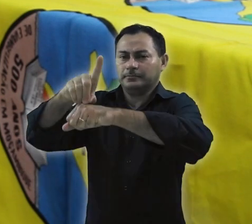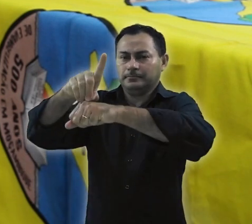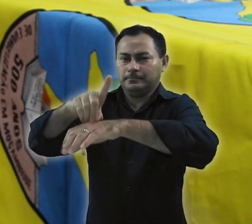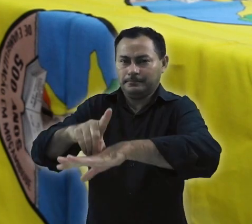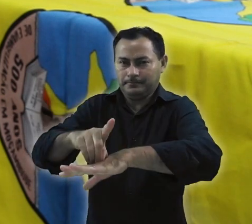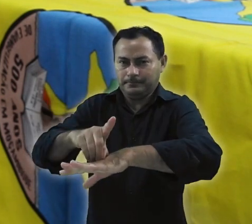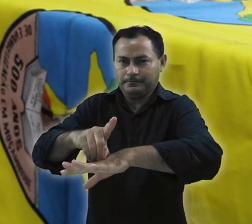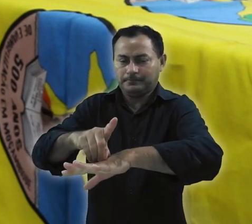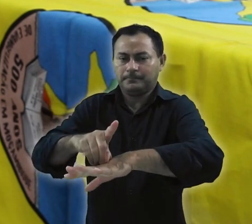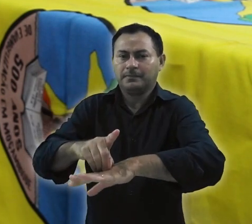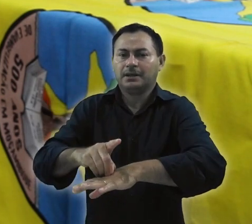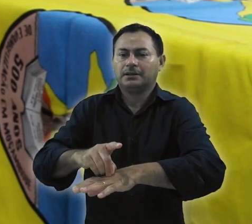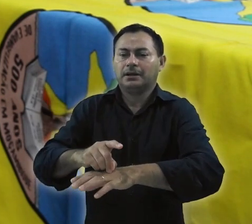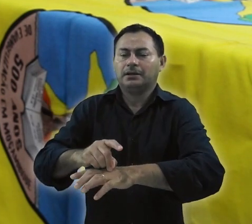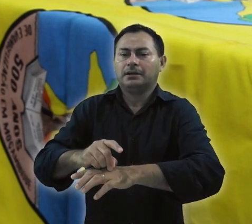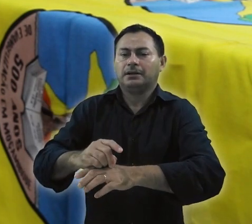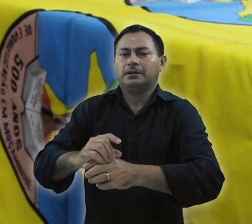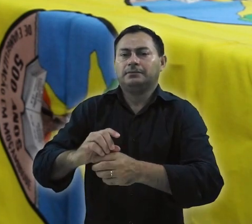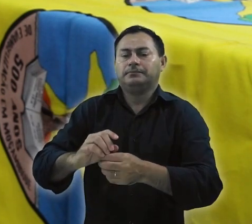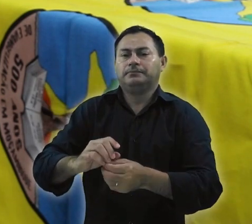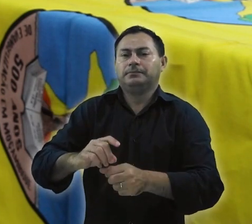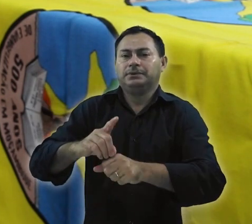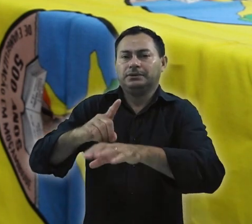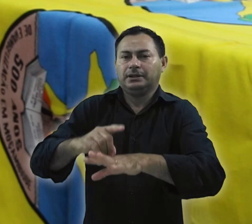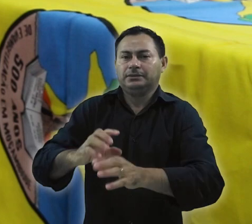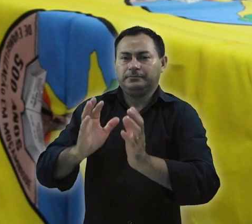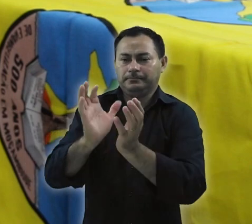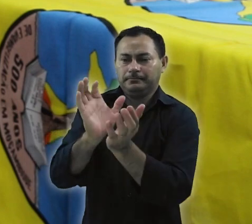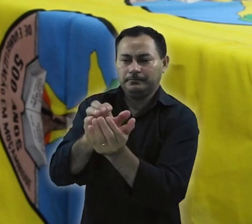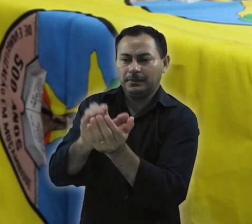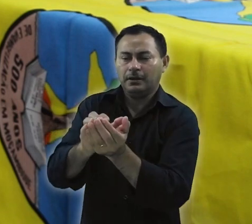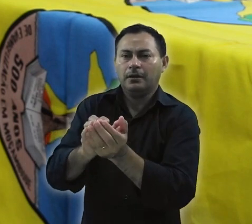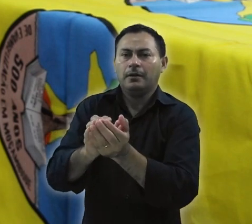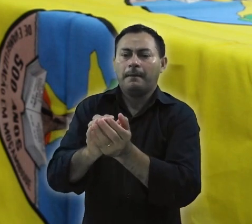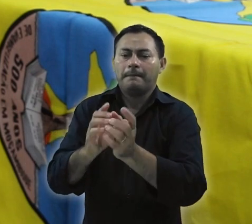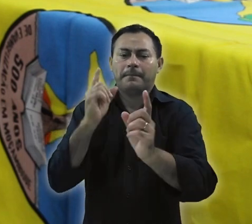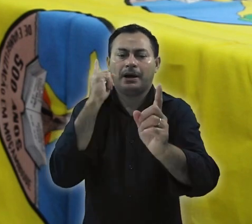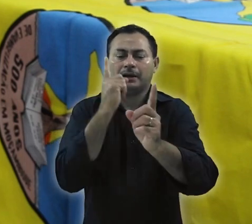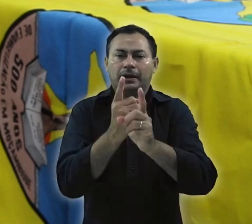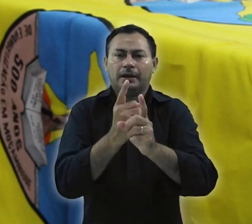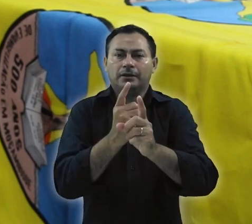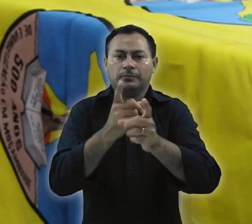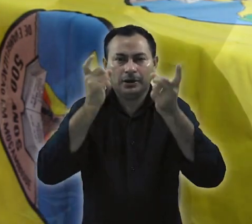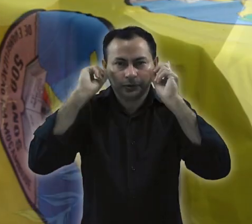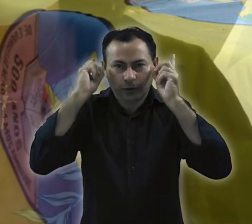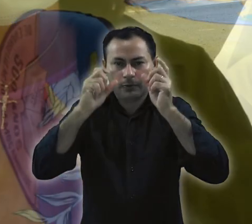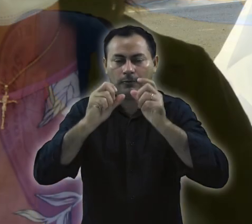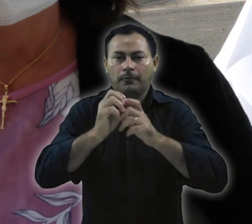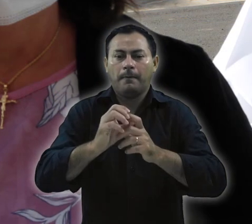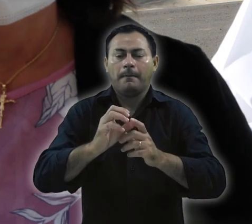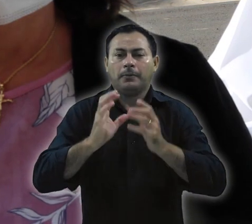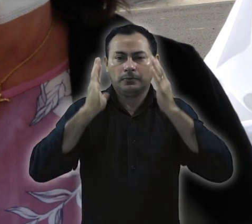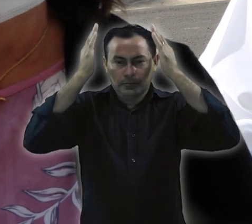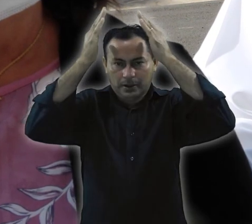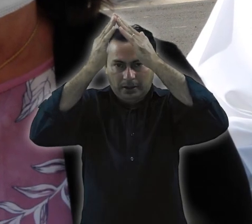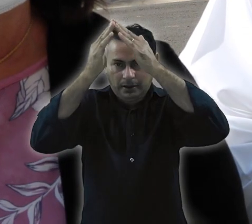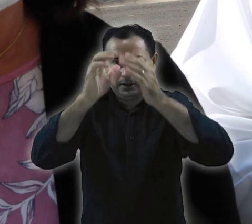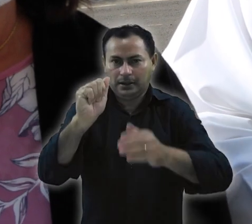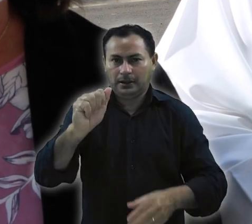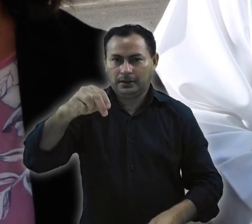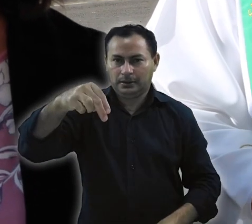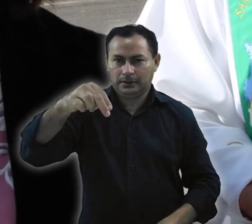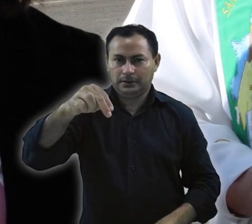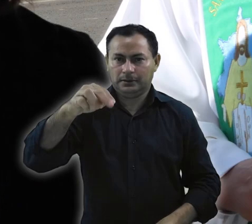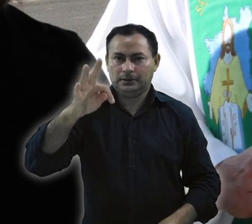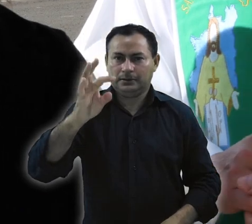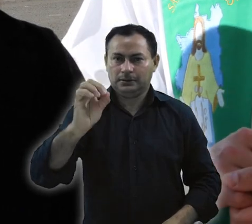diocese, Jacarezinho, e marquei uma audiência com Dom Antônio, Brás Benevente.